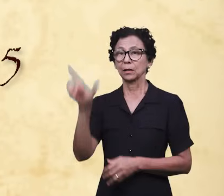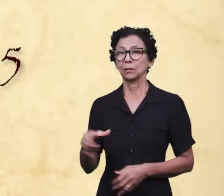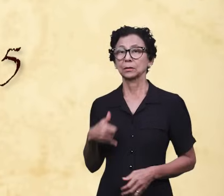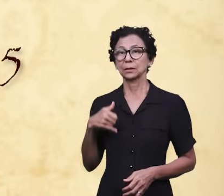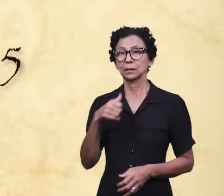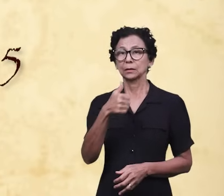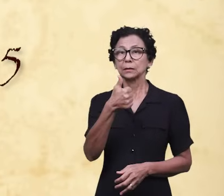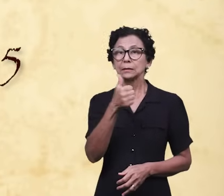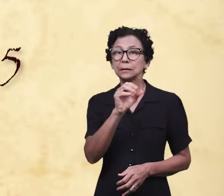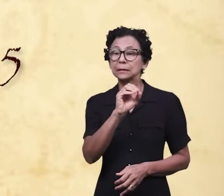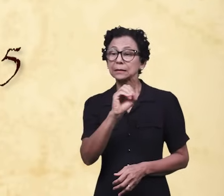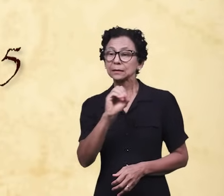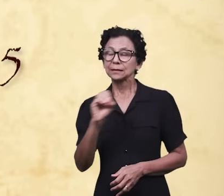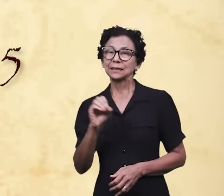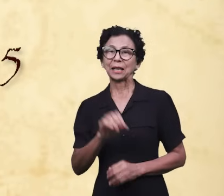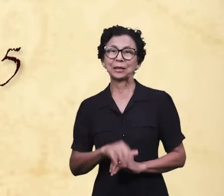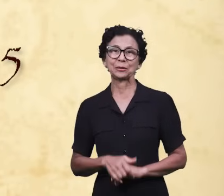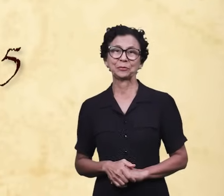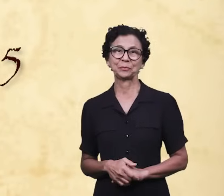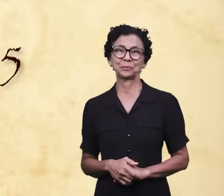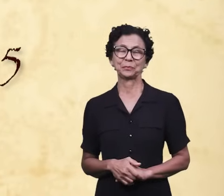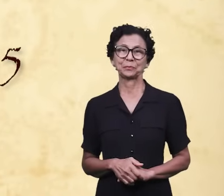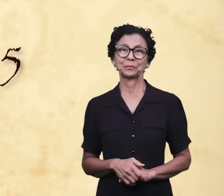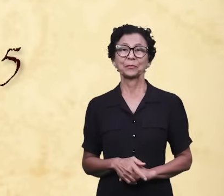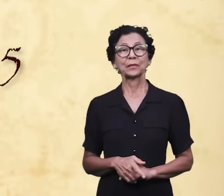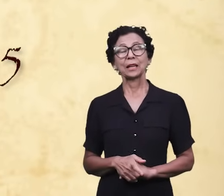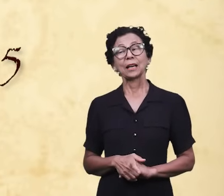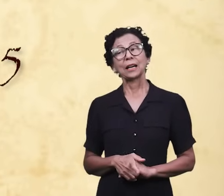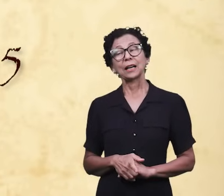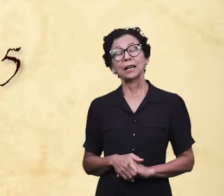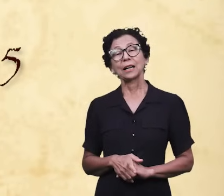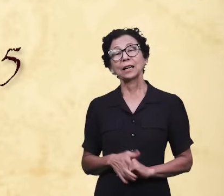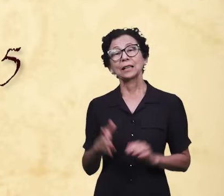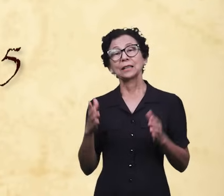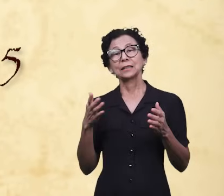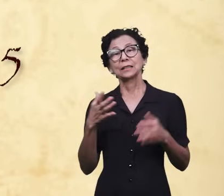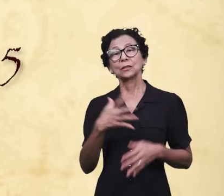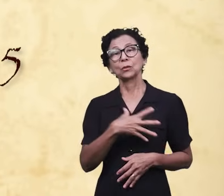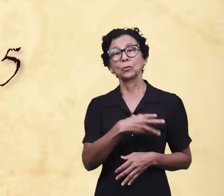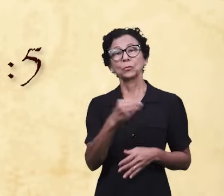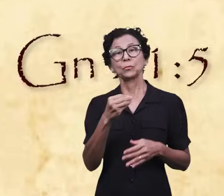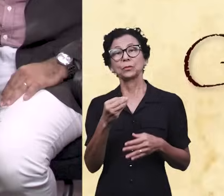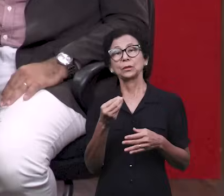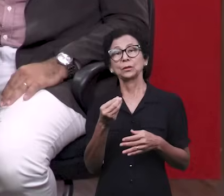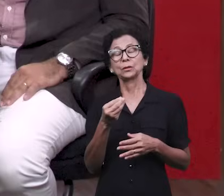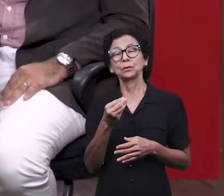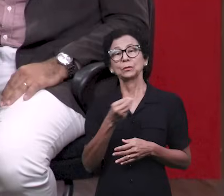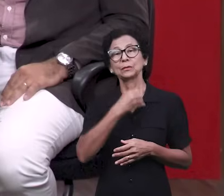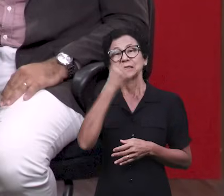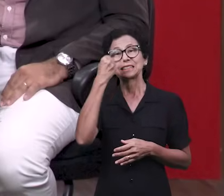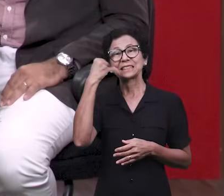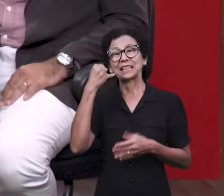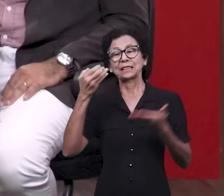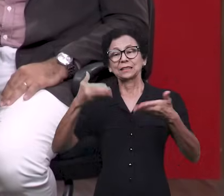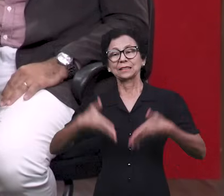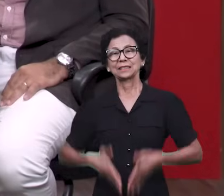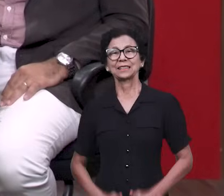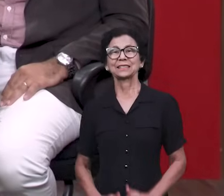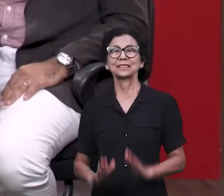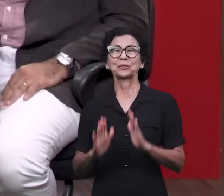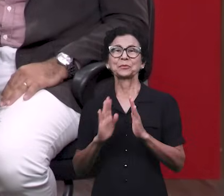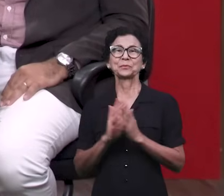100 anos, quando lhe nasceu Isaque, seu filho. É com esse texto que nós